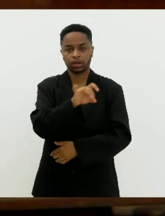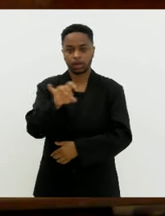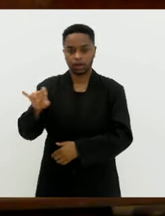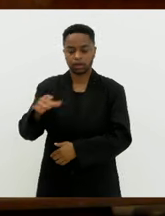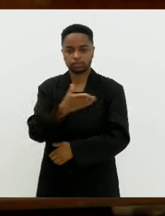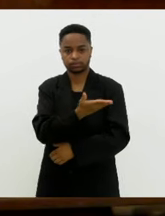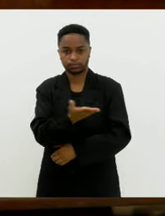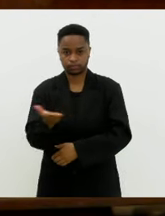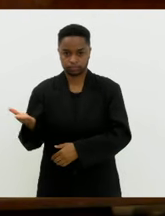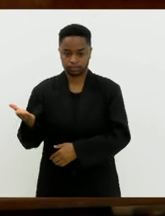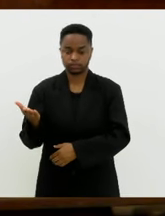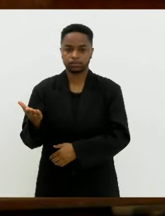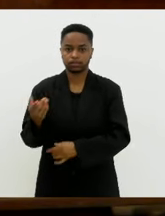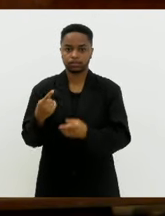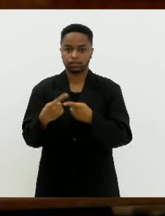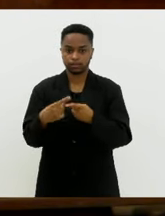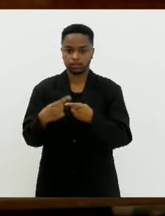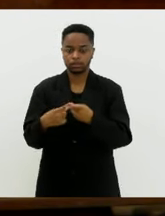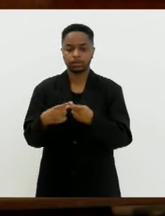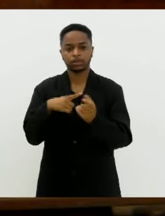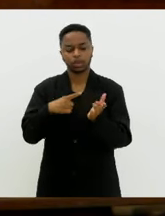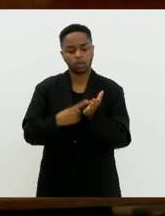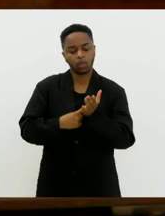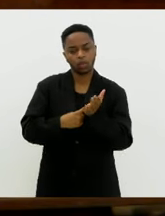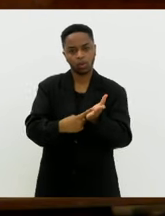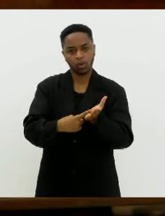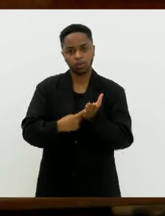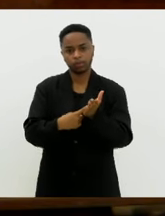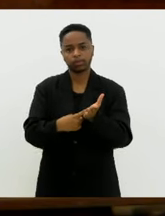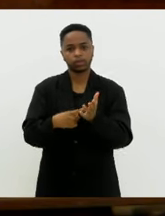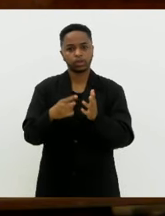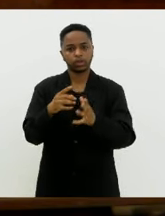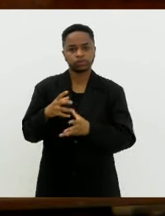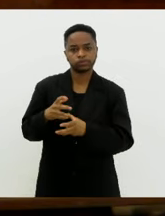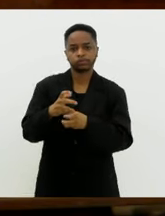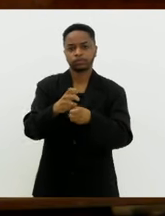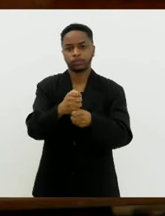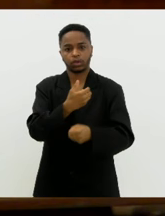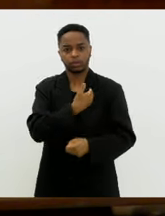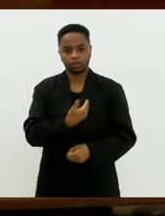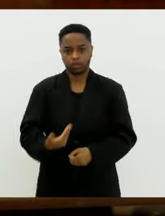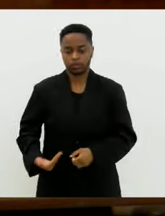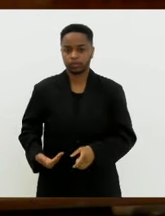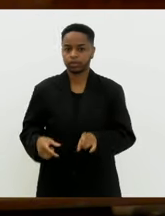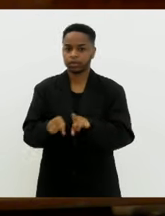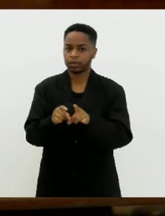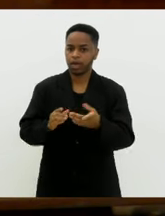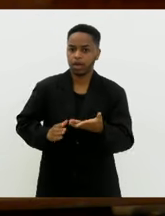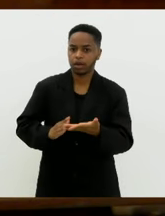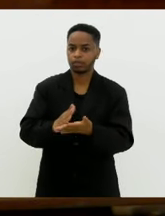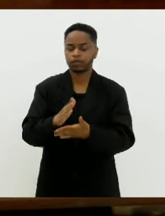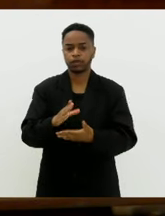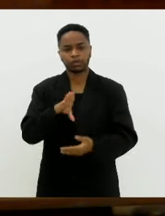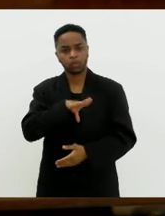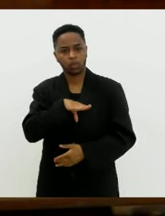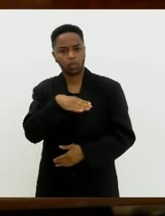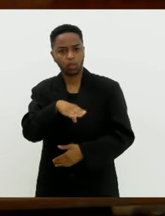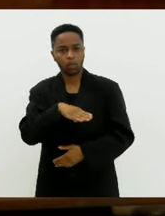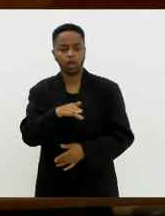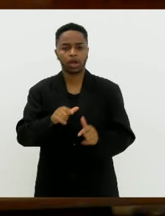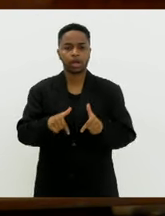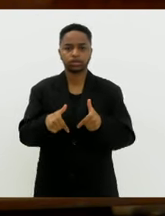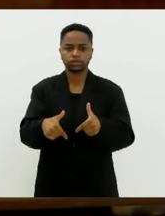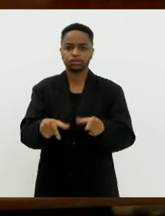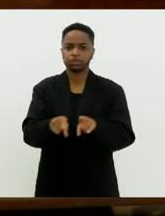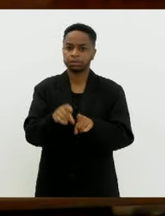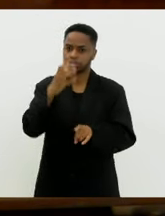senhores que tendo comprometimento com as contas públicas, aprovaram com coragem e seriedade leis de autoria